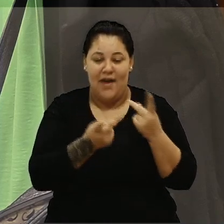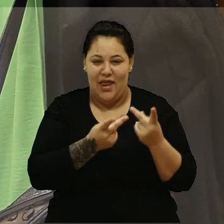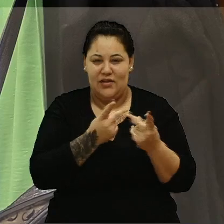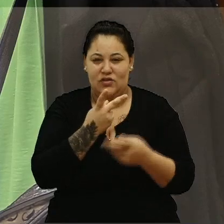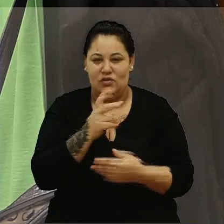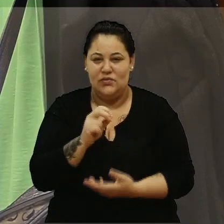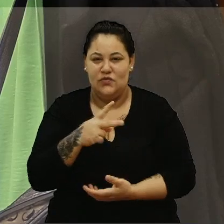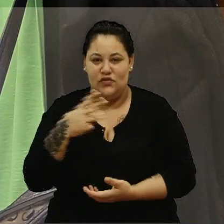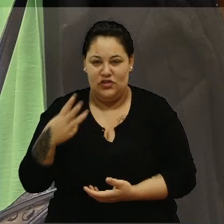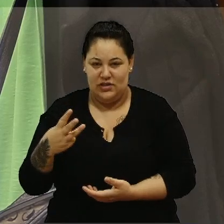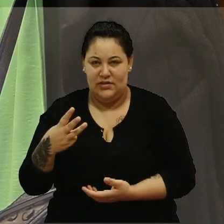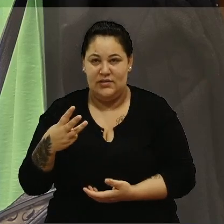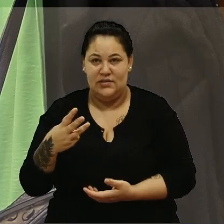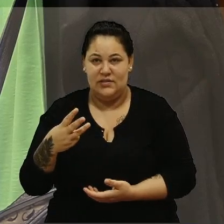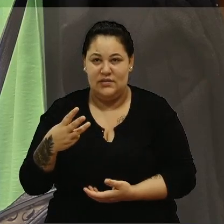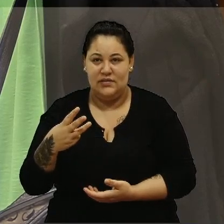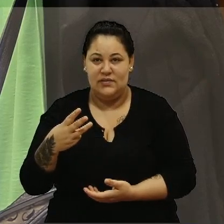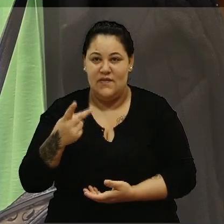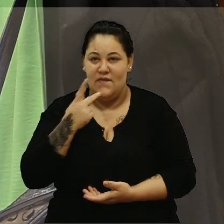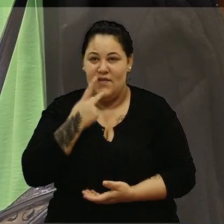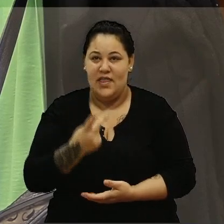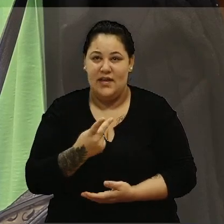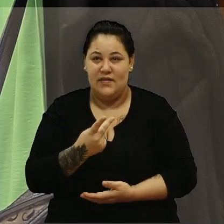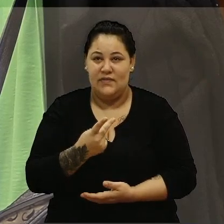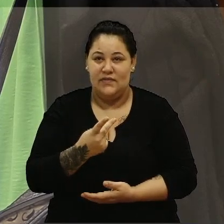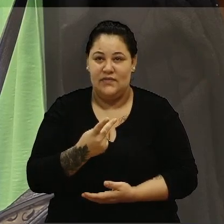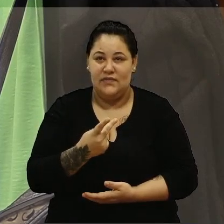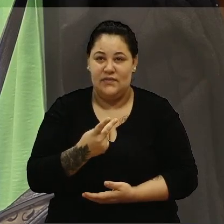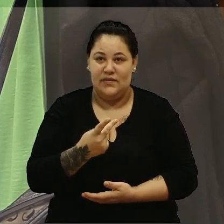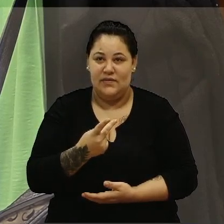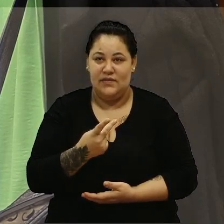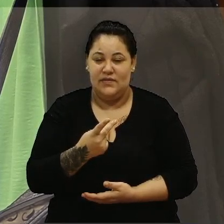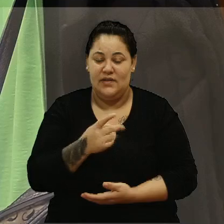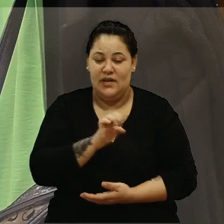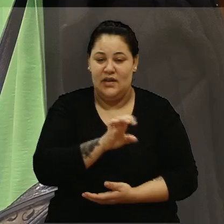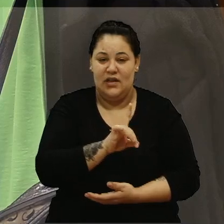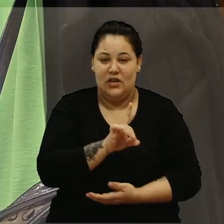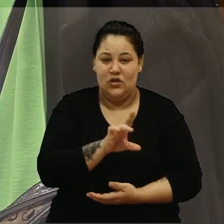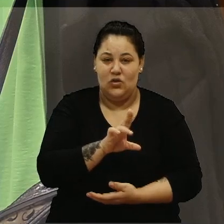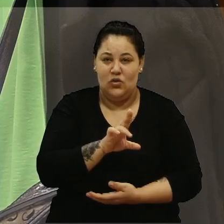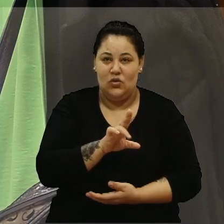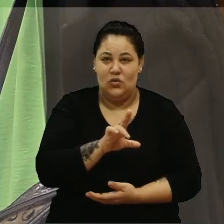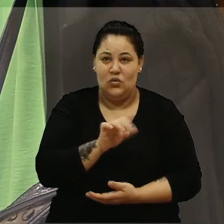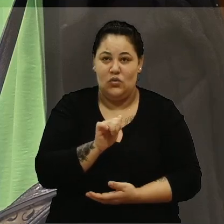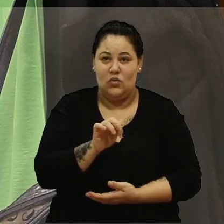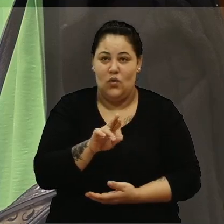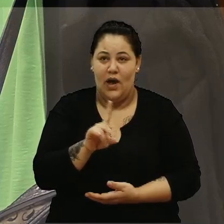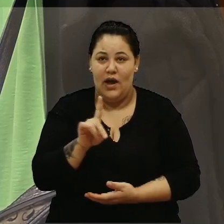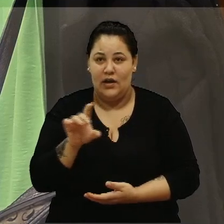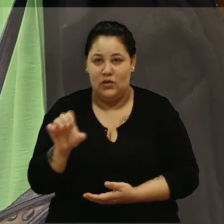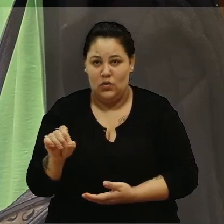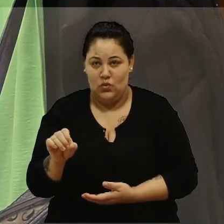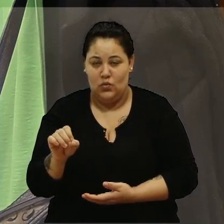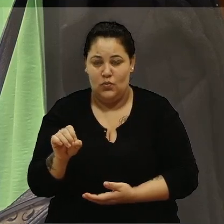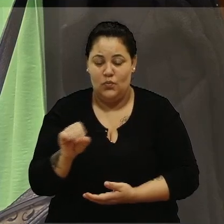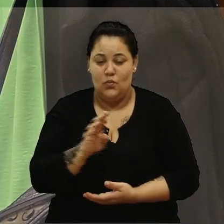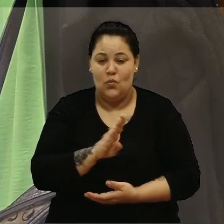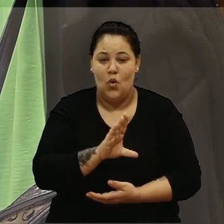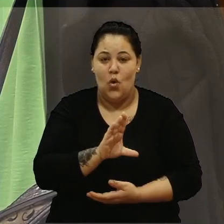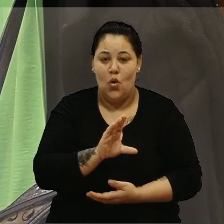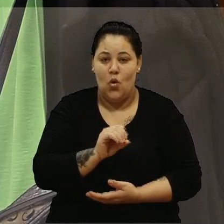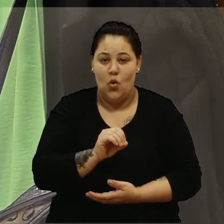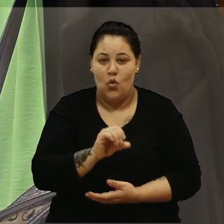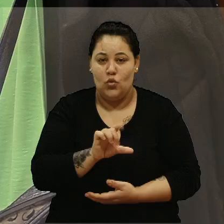2023, dita por Eduardo Bolsonaro, então deputado, comparando professores